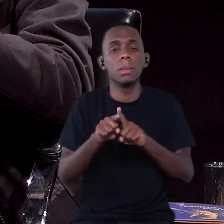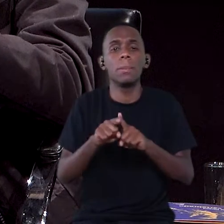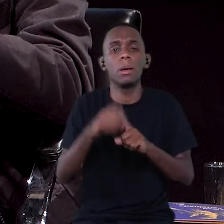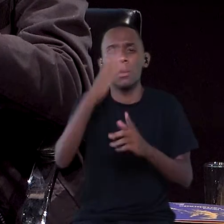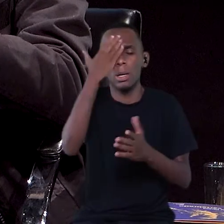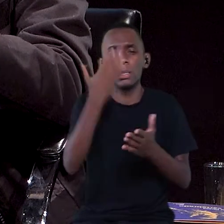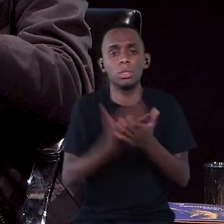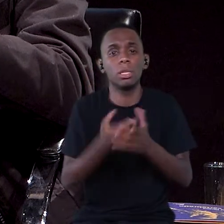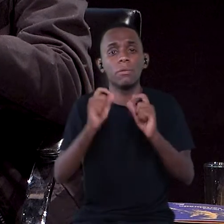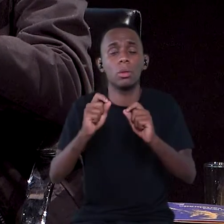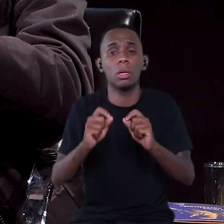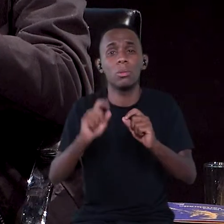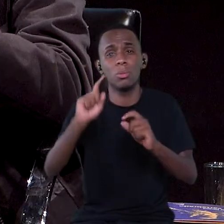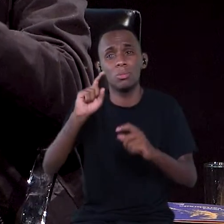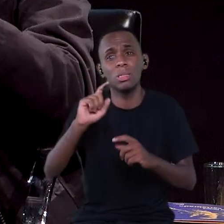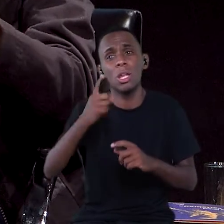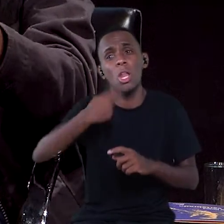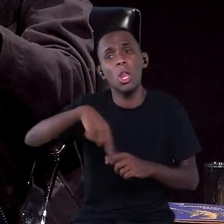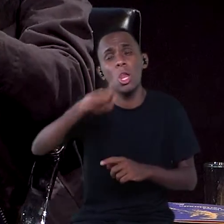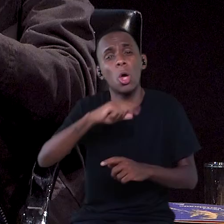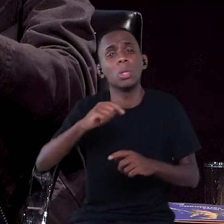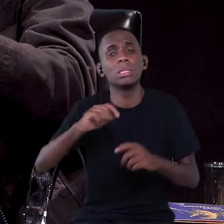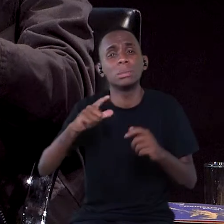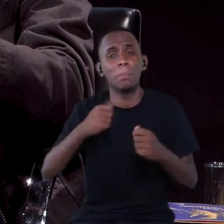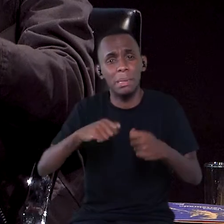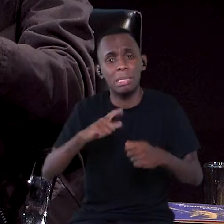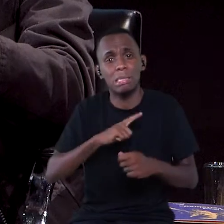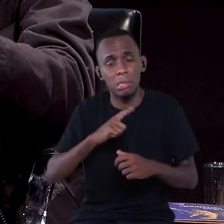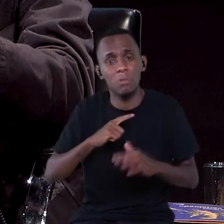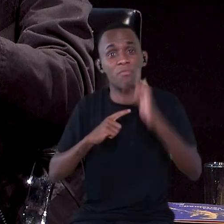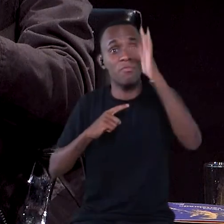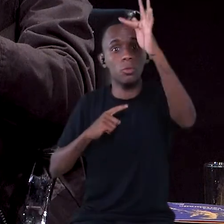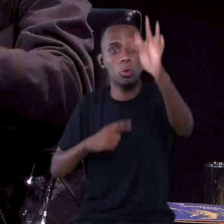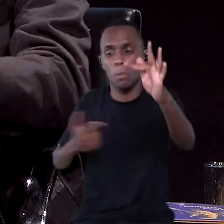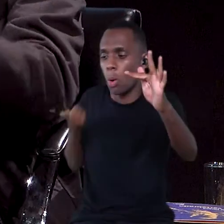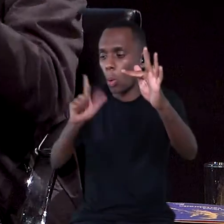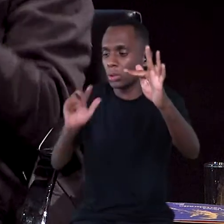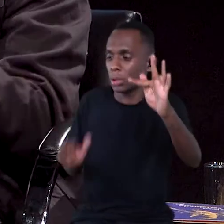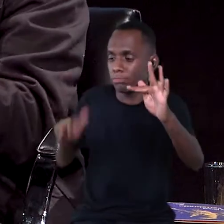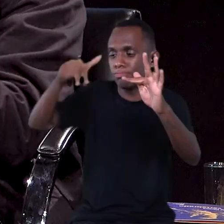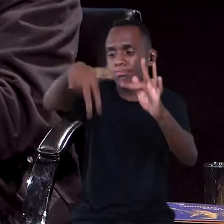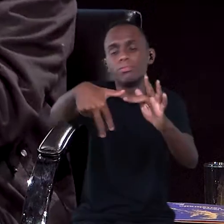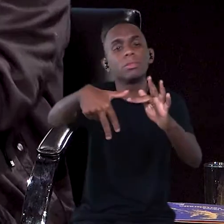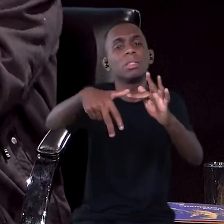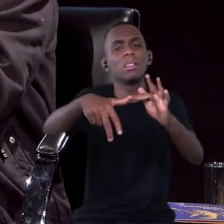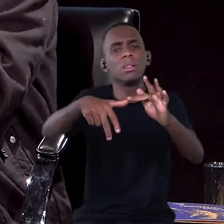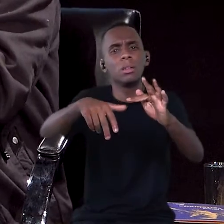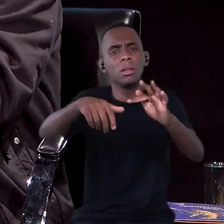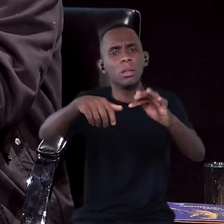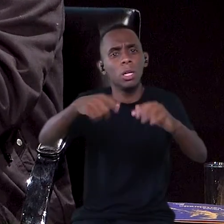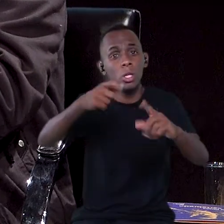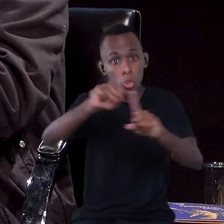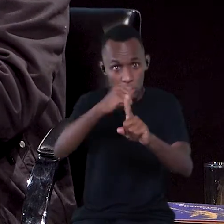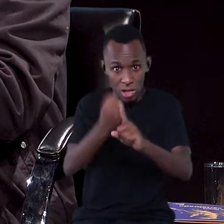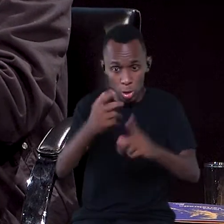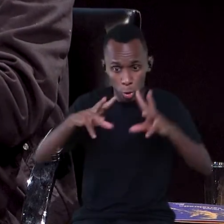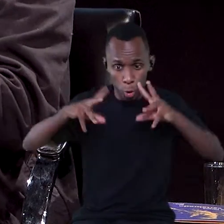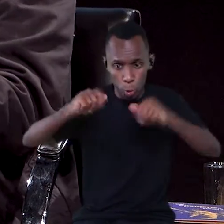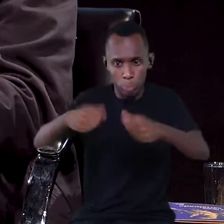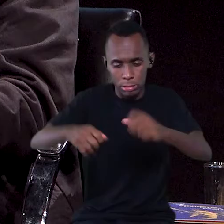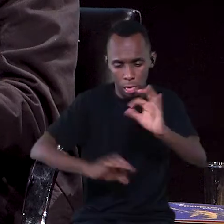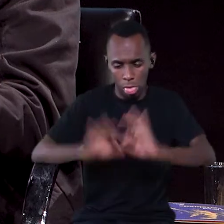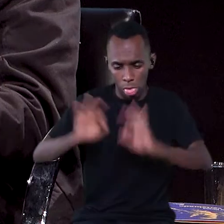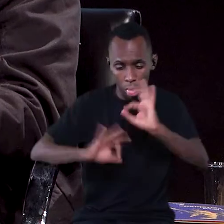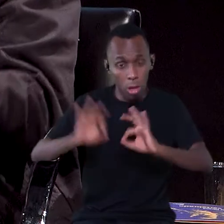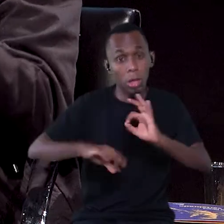muito grande nessa ideia de que nem sempre a gente precisa ter destino para chegar. E a gente vive numa sociedade que tudo tem que ser planejado. Então, a